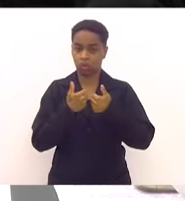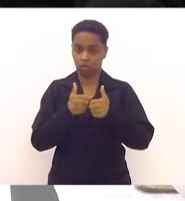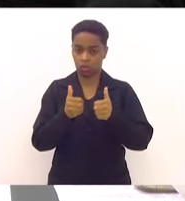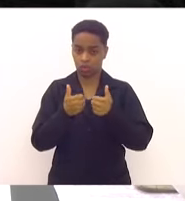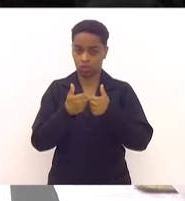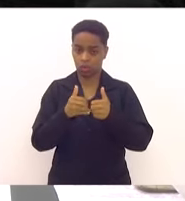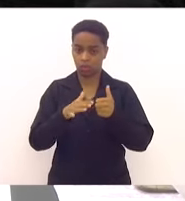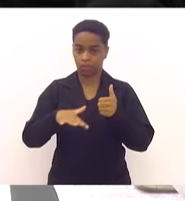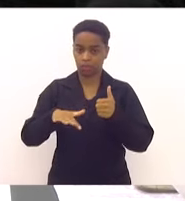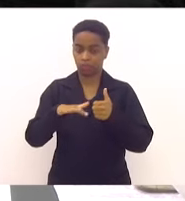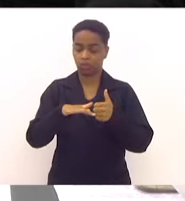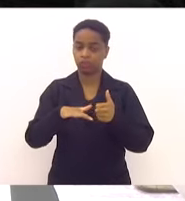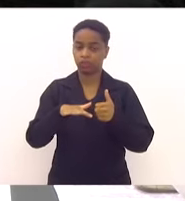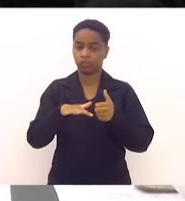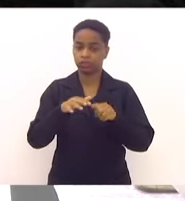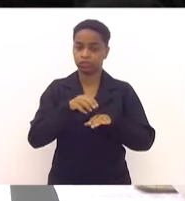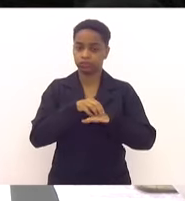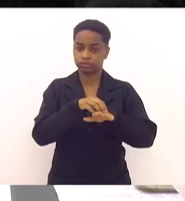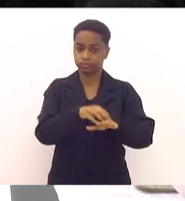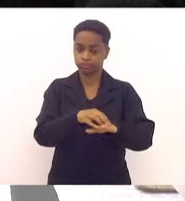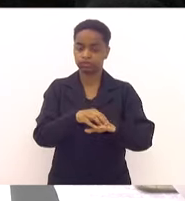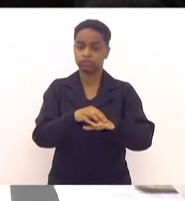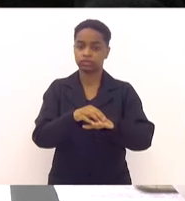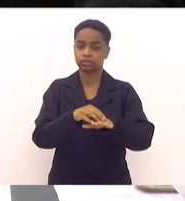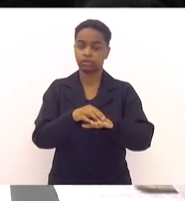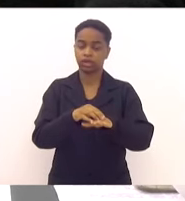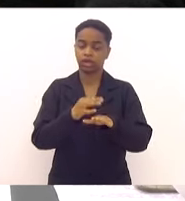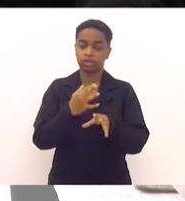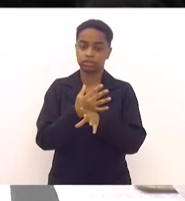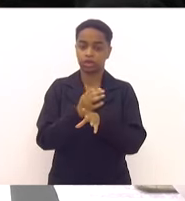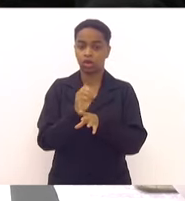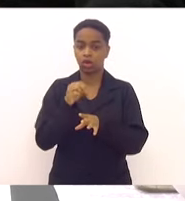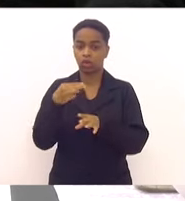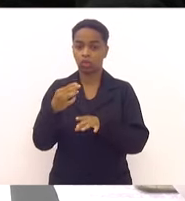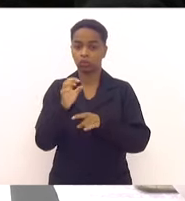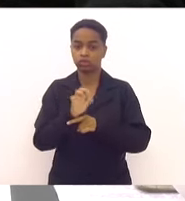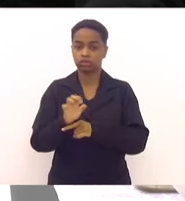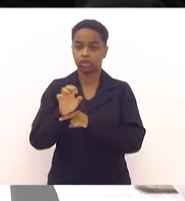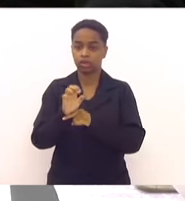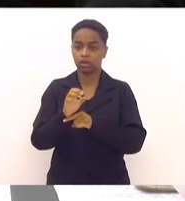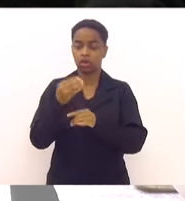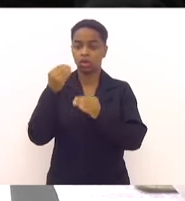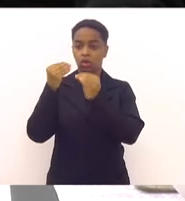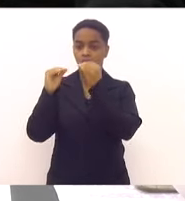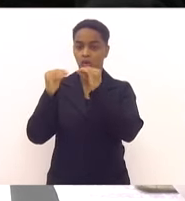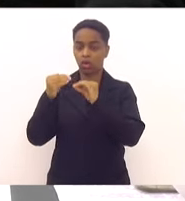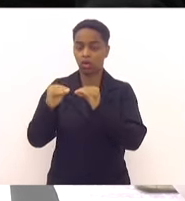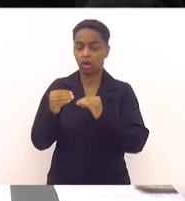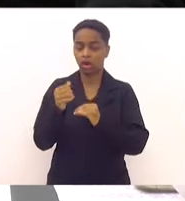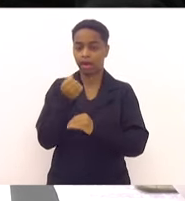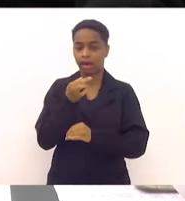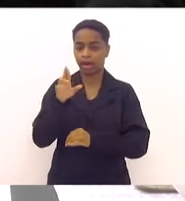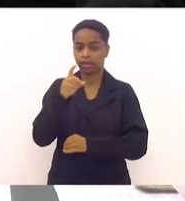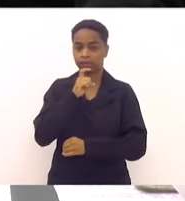de transporte de ônibus urbanos ou estaduais a instalarem em seus carros aparelhos de